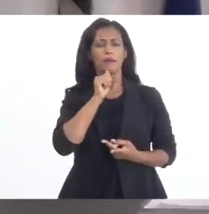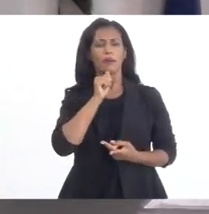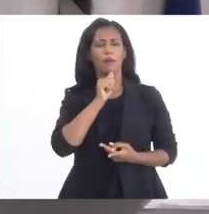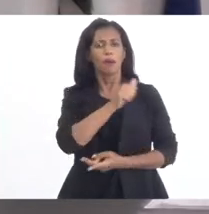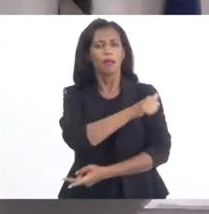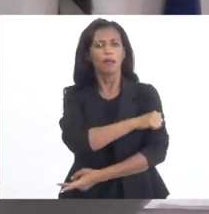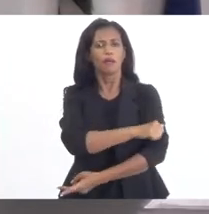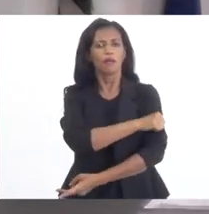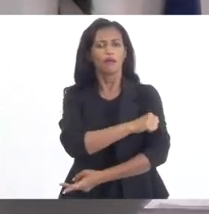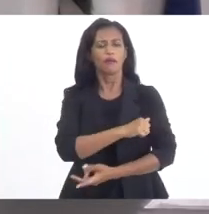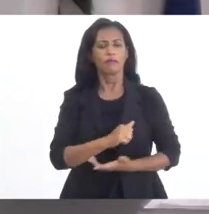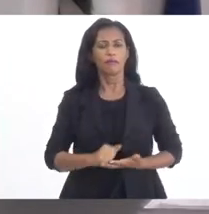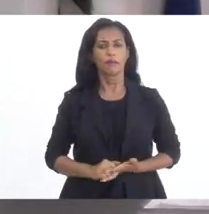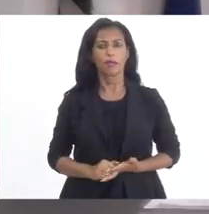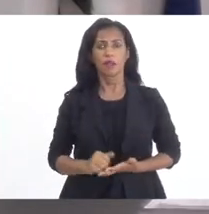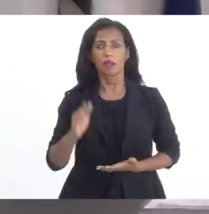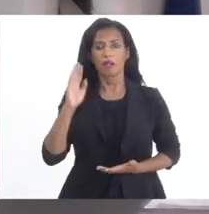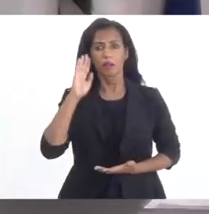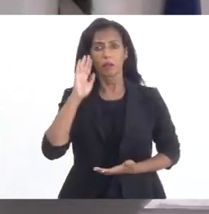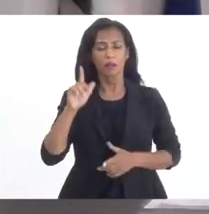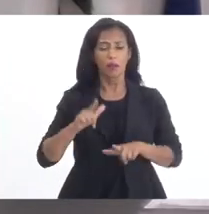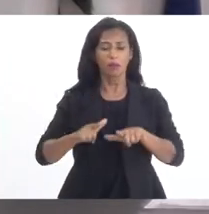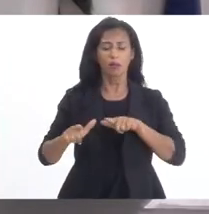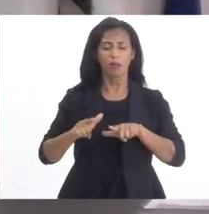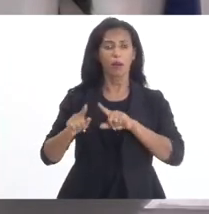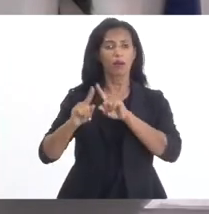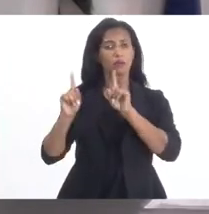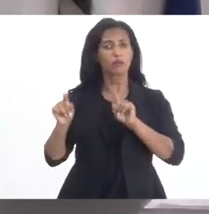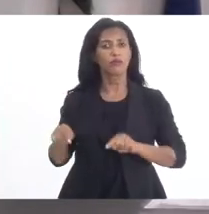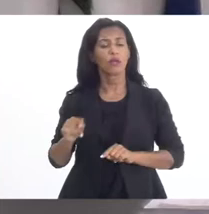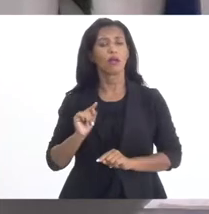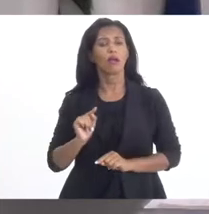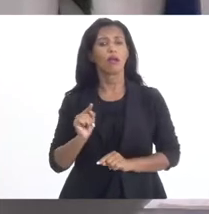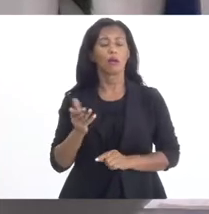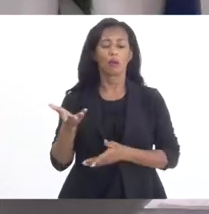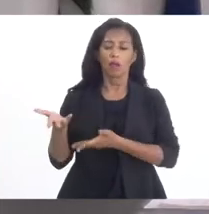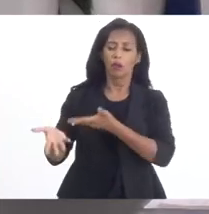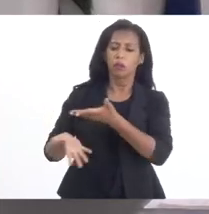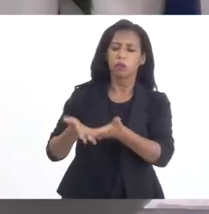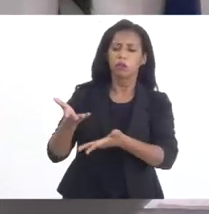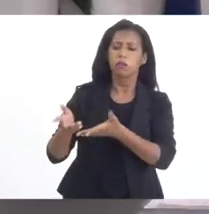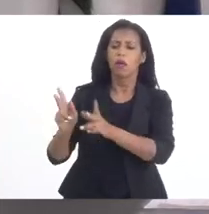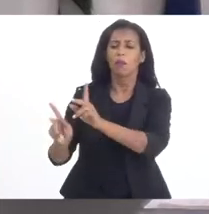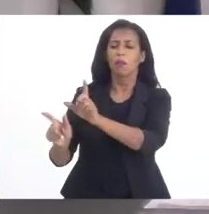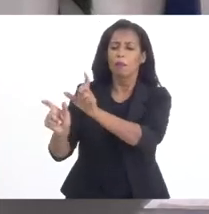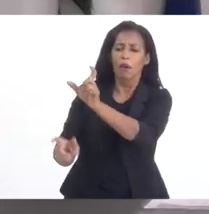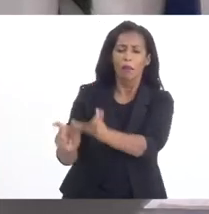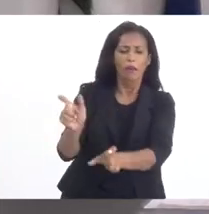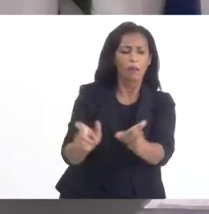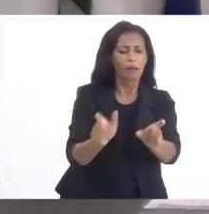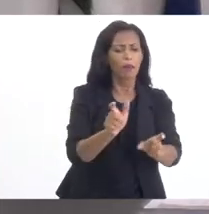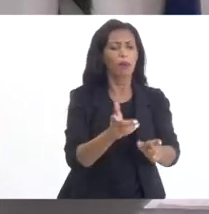enfermagem. E o principal dever de um servidor público é servir ao público.